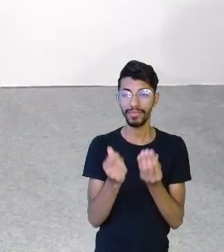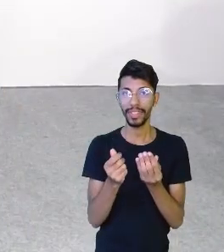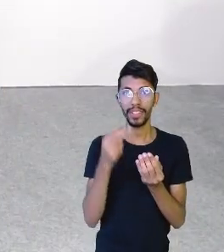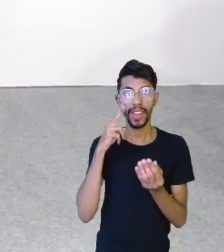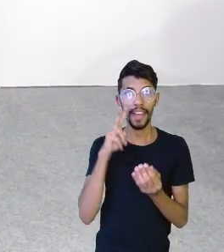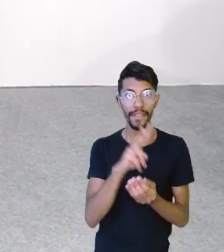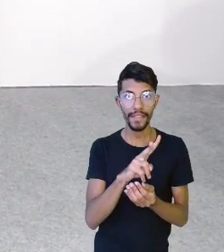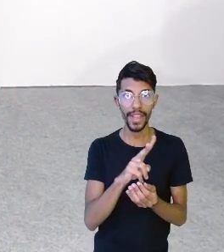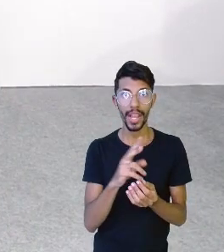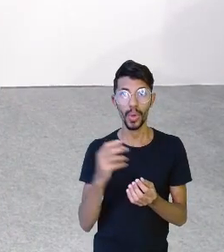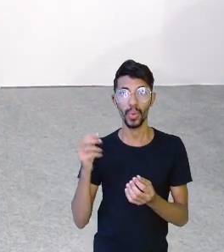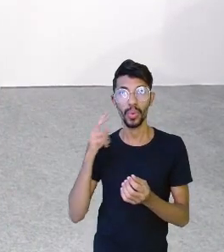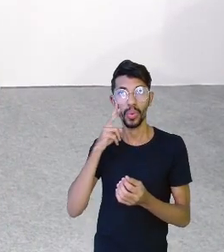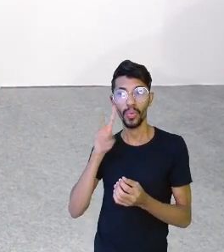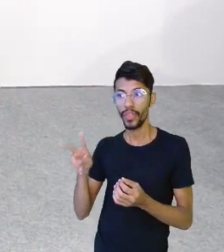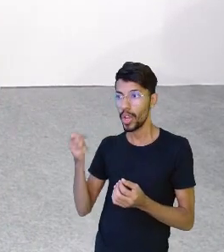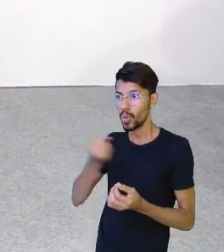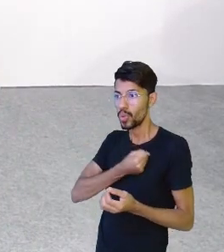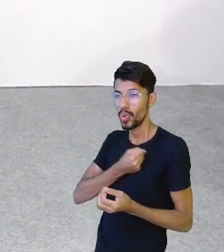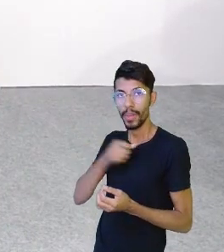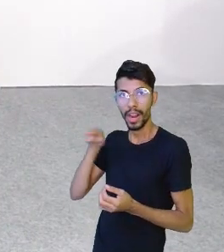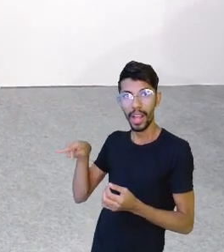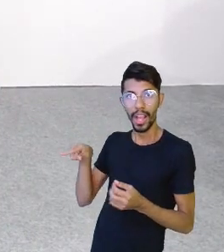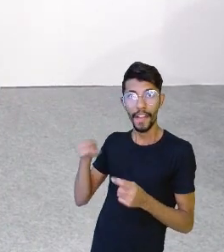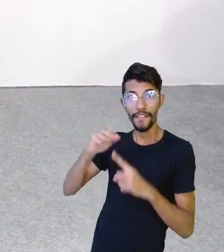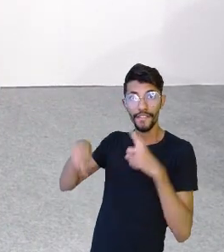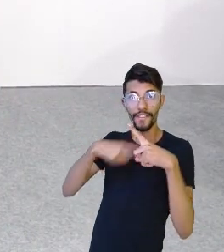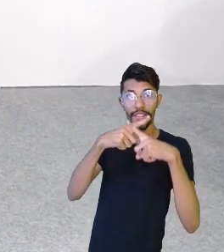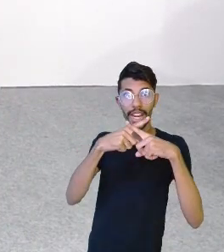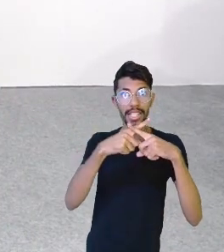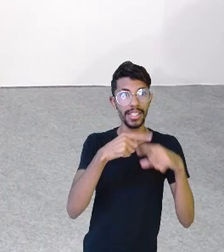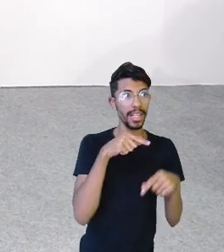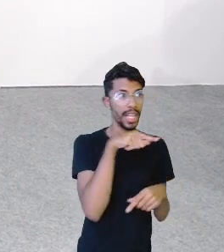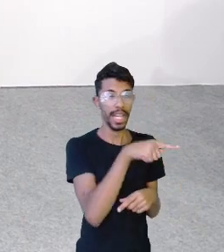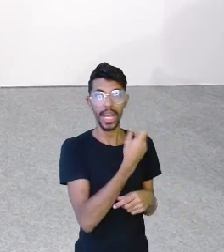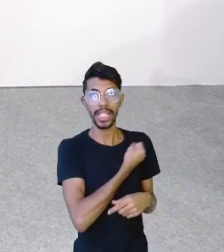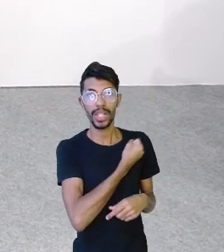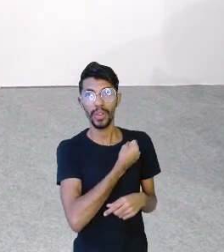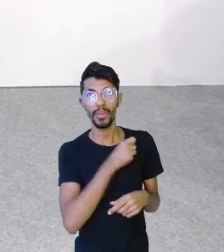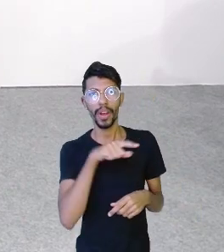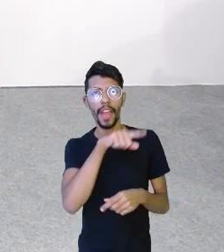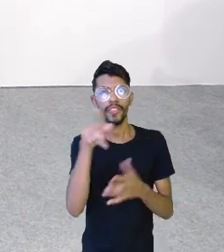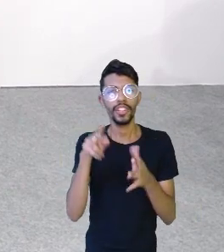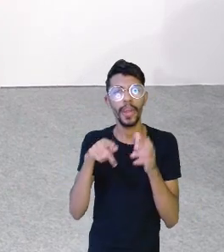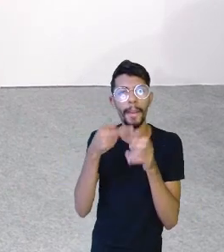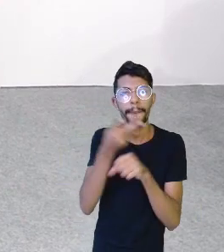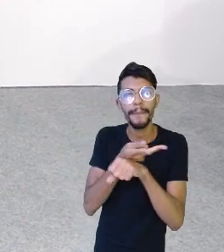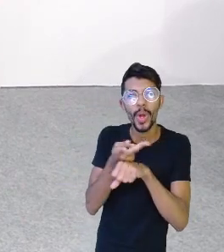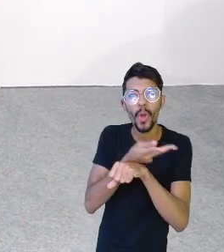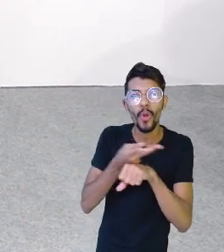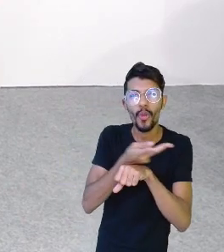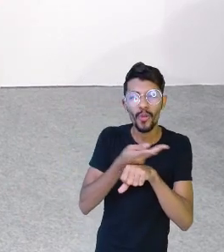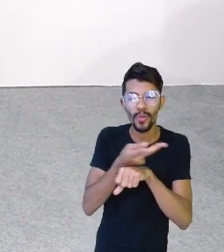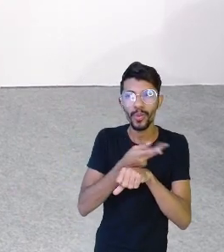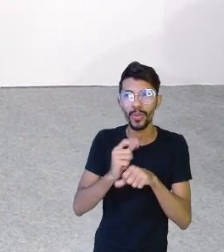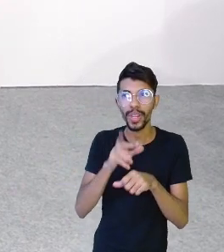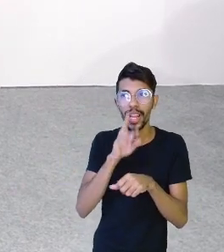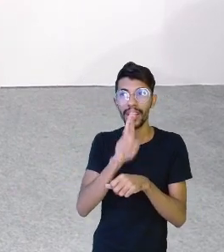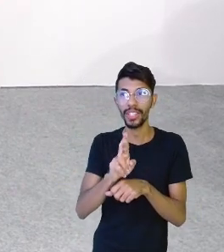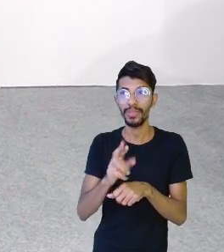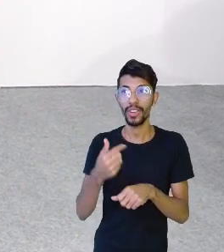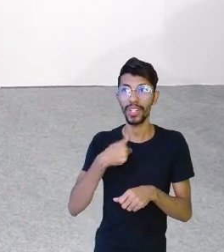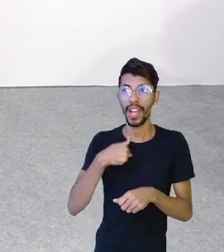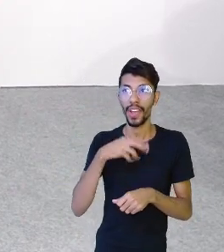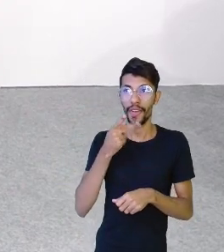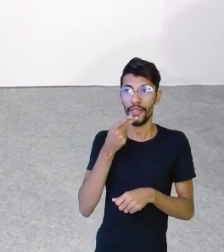número vezes esse, aí vocês procuram na tabuada, aí vocês vão dizer, o resultado, eu